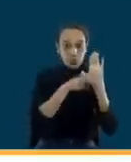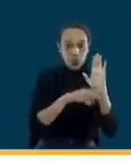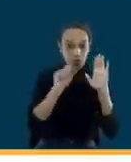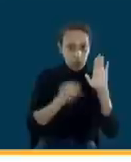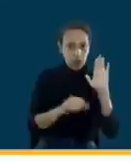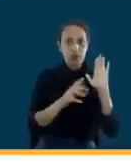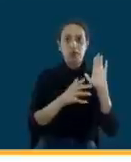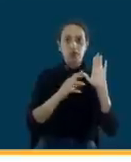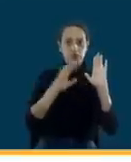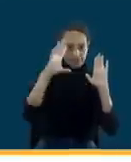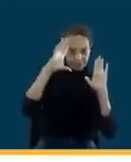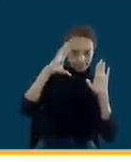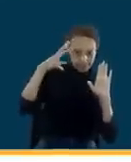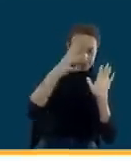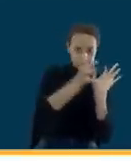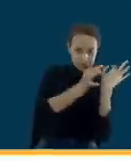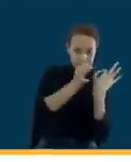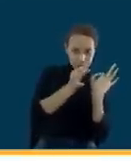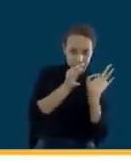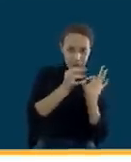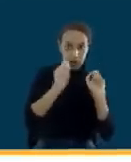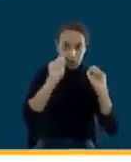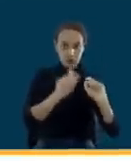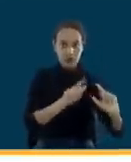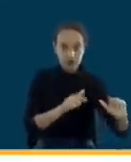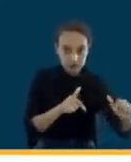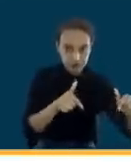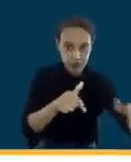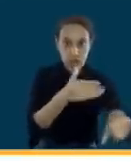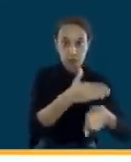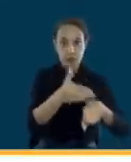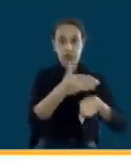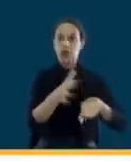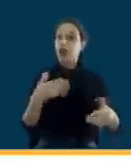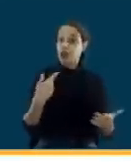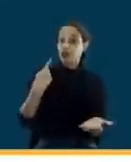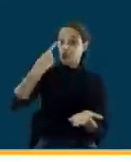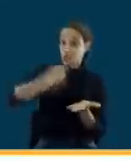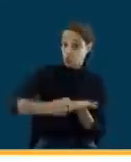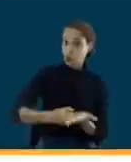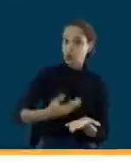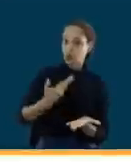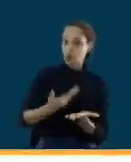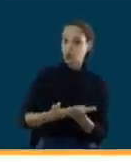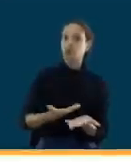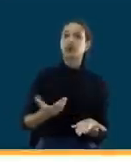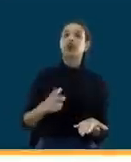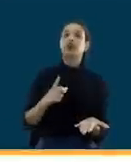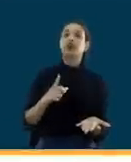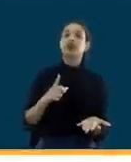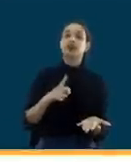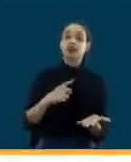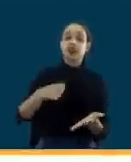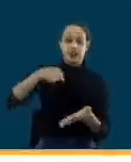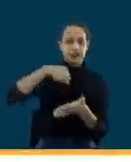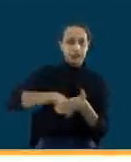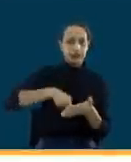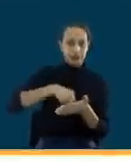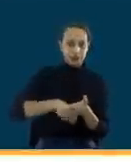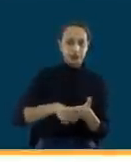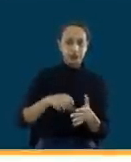colocar isso em prática, né, que era, inclusive, um compromisso que era defendido na própria, no